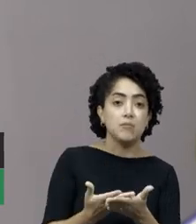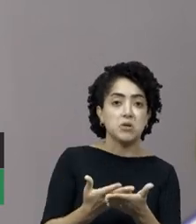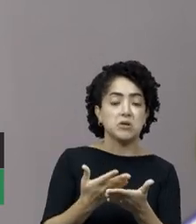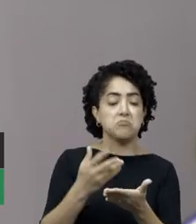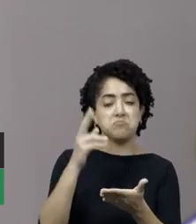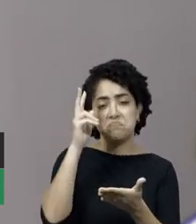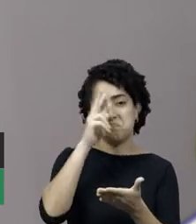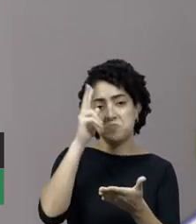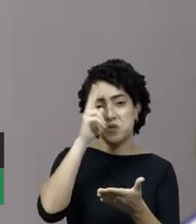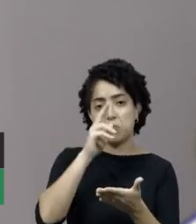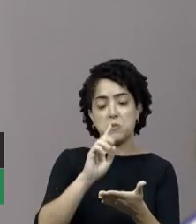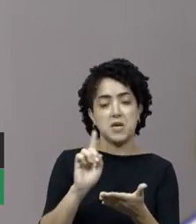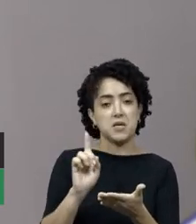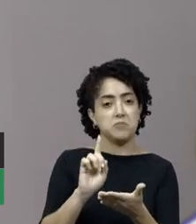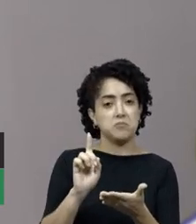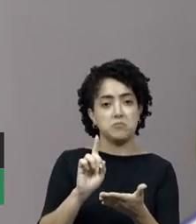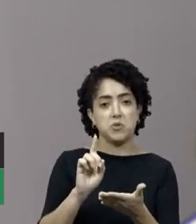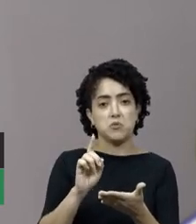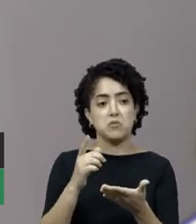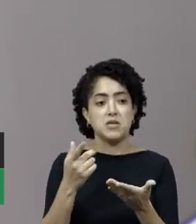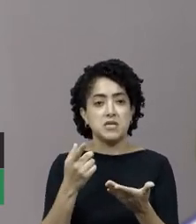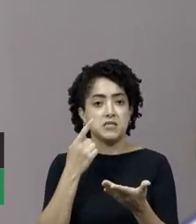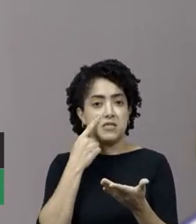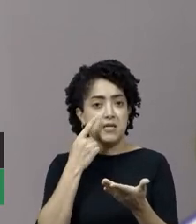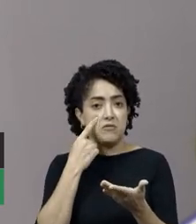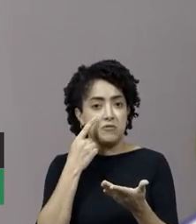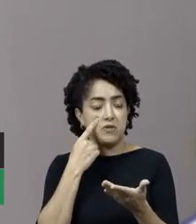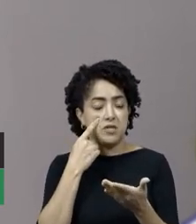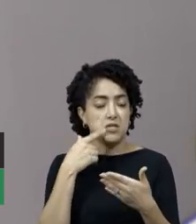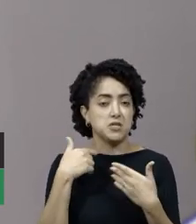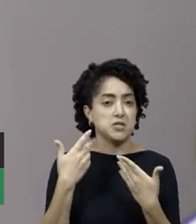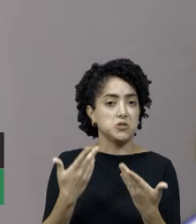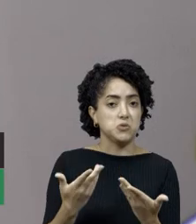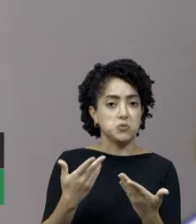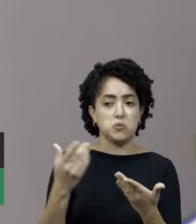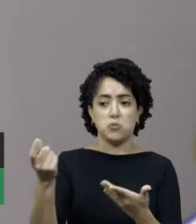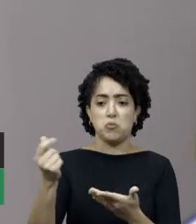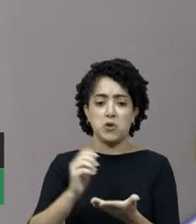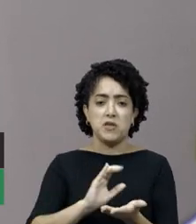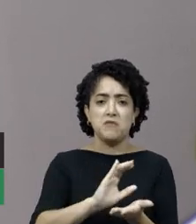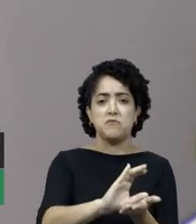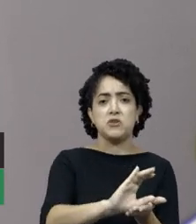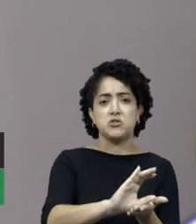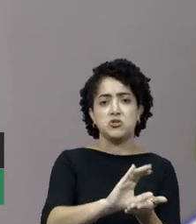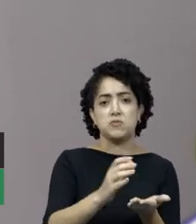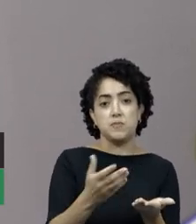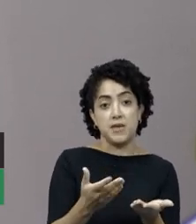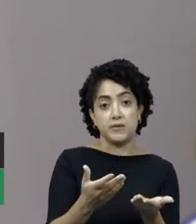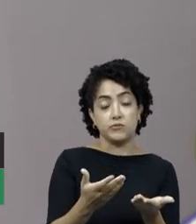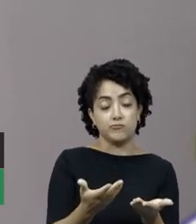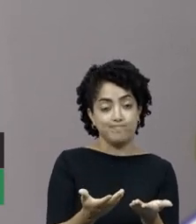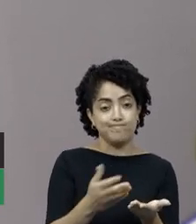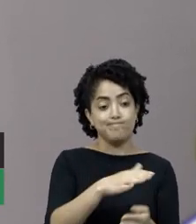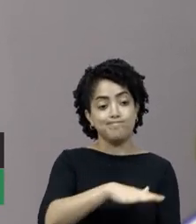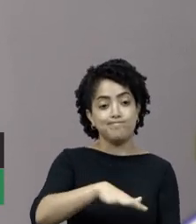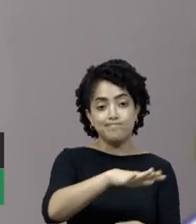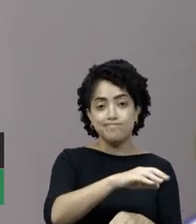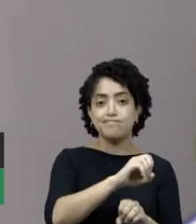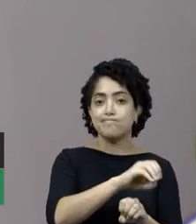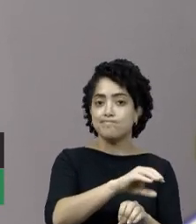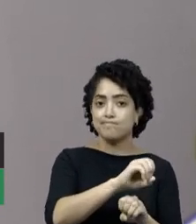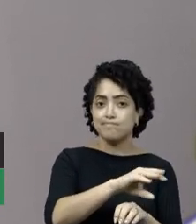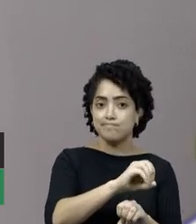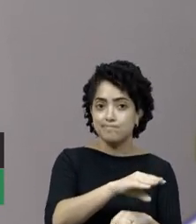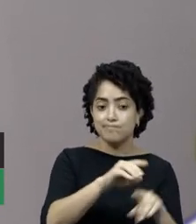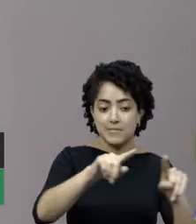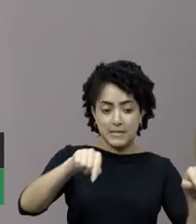eu não lembro de ter acompanhado um investimento na educação, na questão de sala